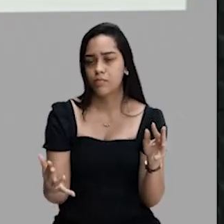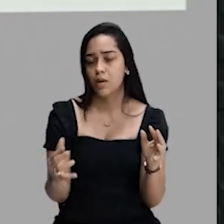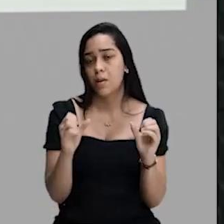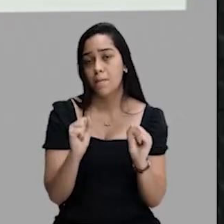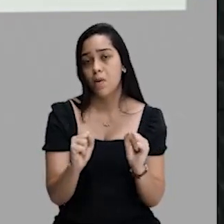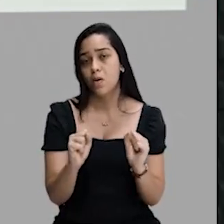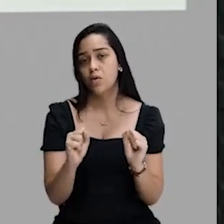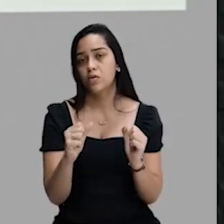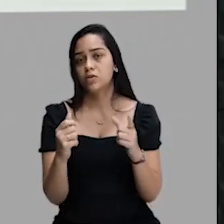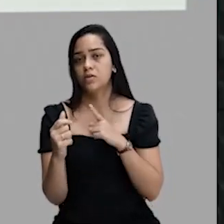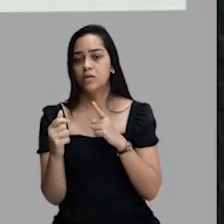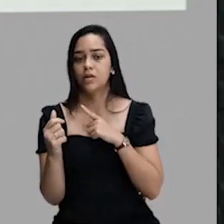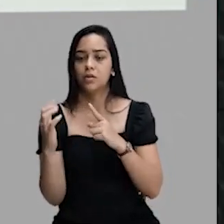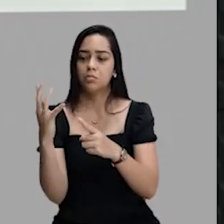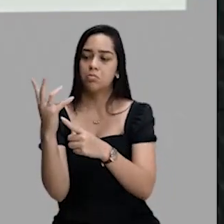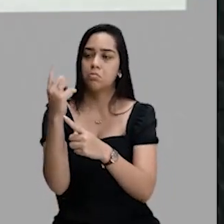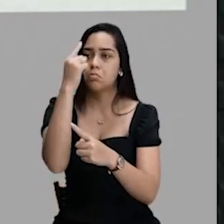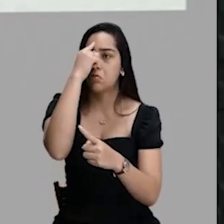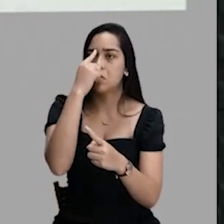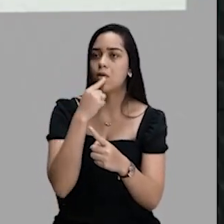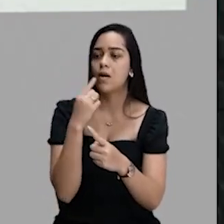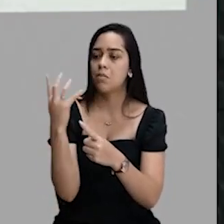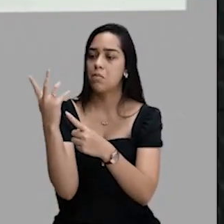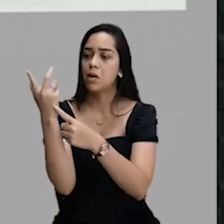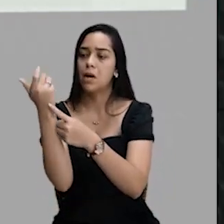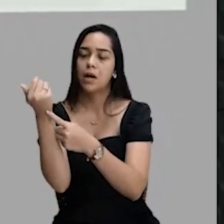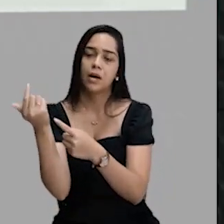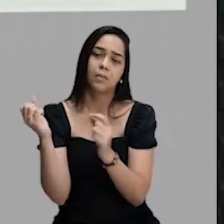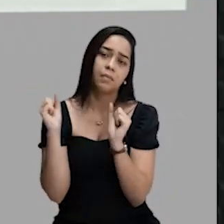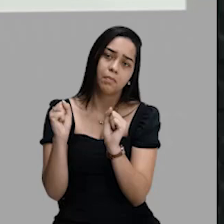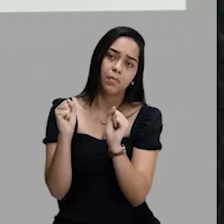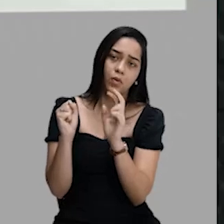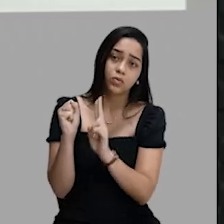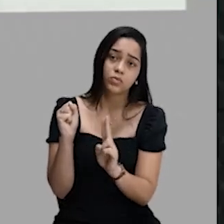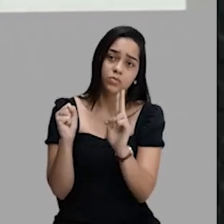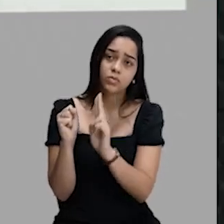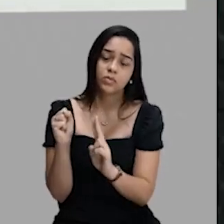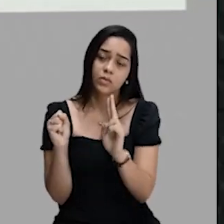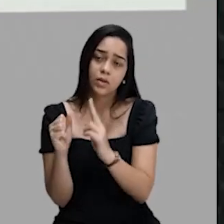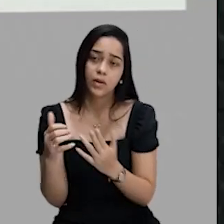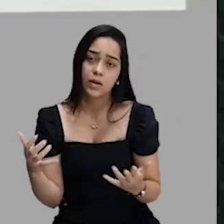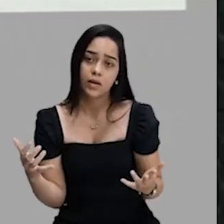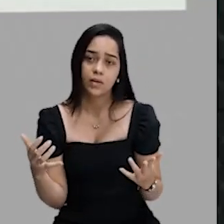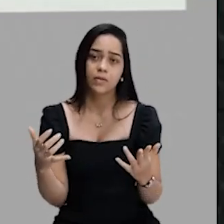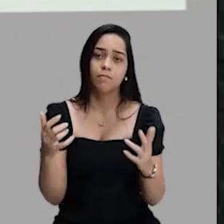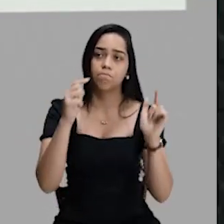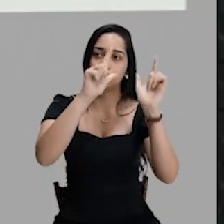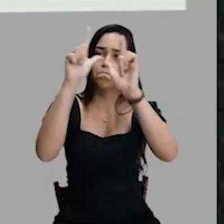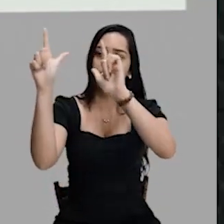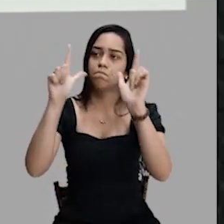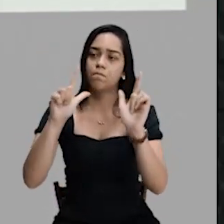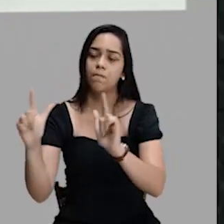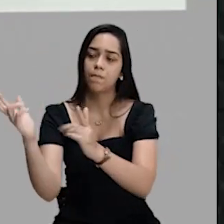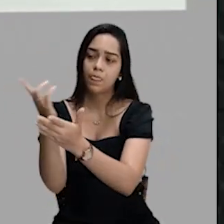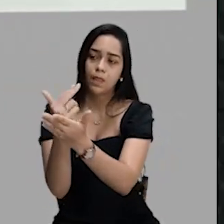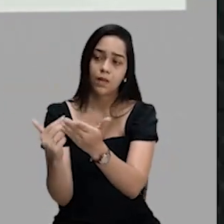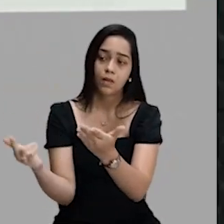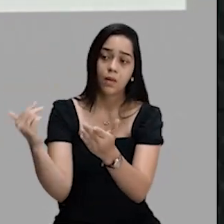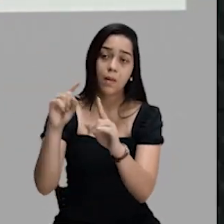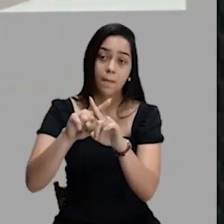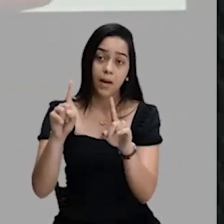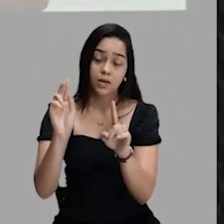numa obra de arte, né? Existem obras de arte na forma de poliedros não convencionais, mas numa